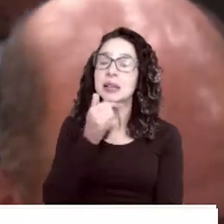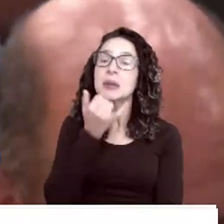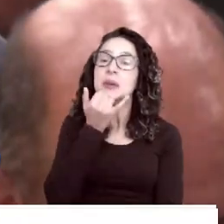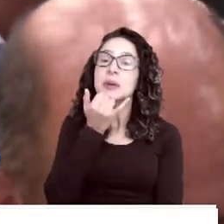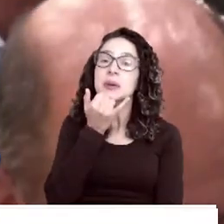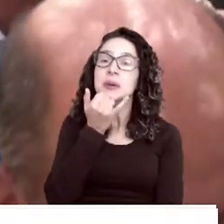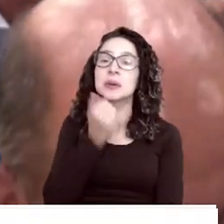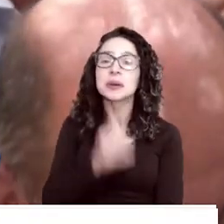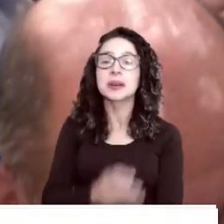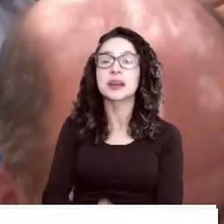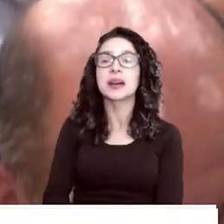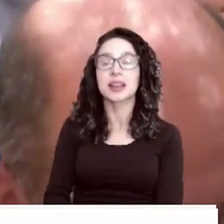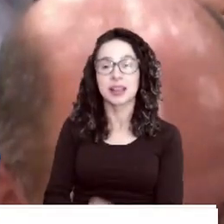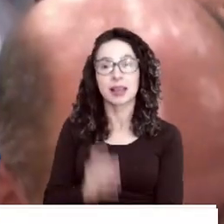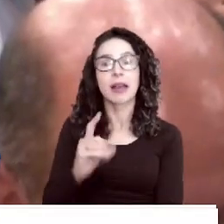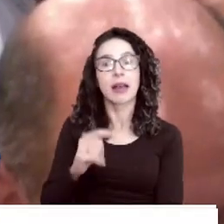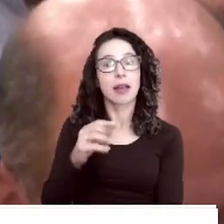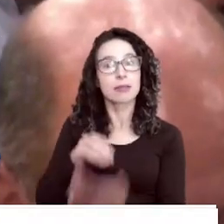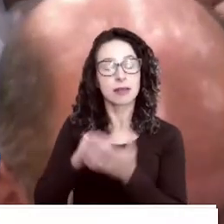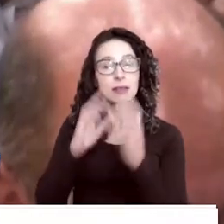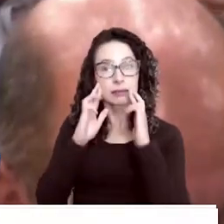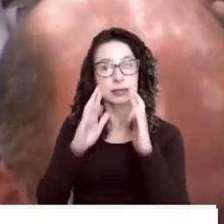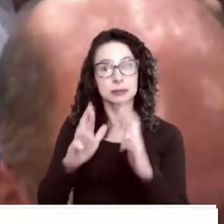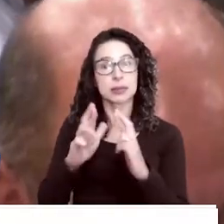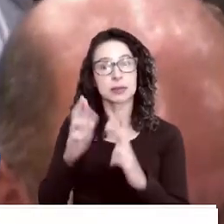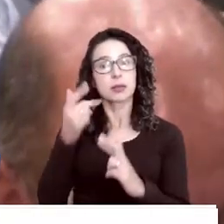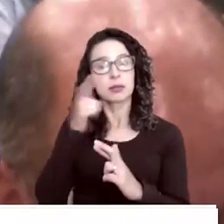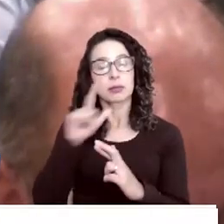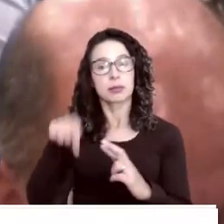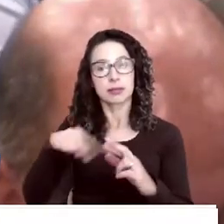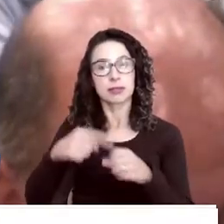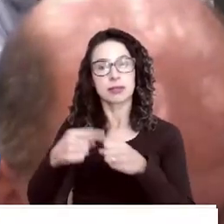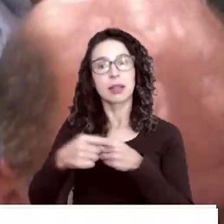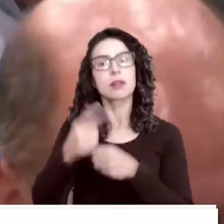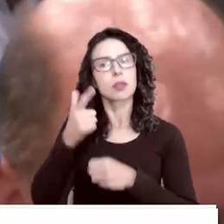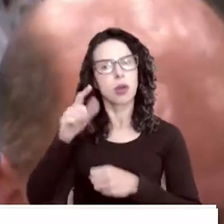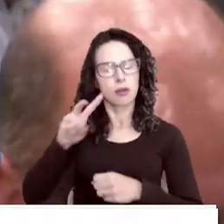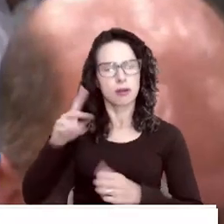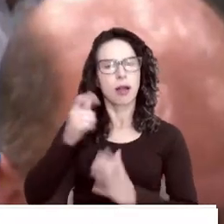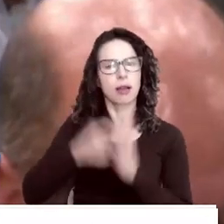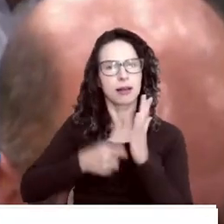mas é uma falta de respeito mesmo com a nossa cidade, e nós vamos batalhar muito através da